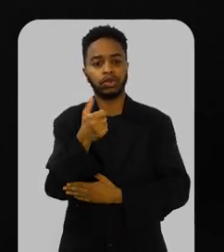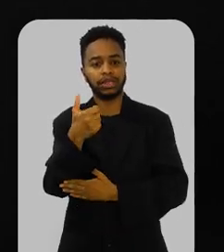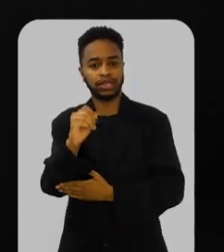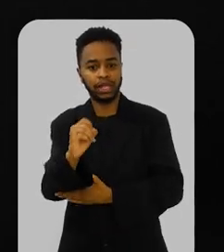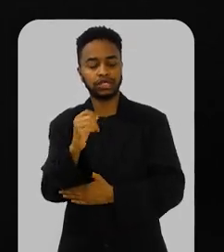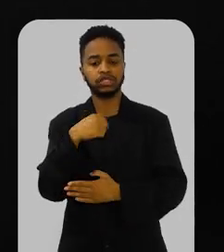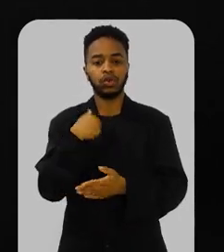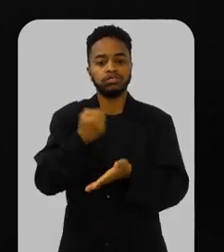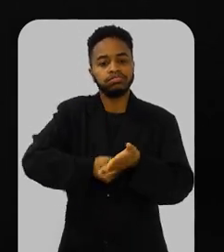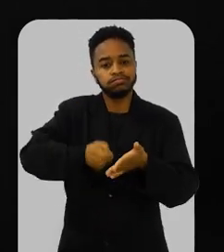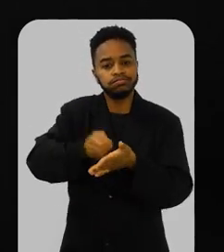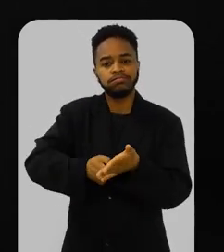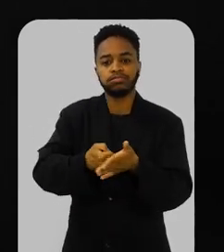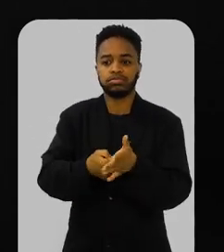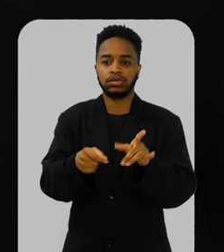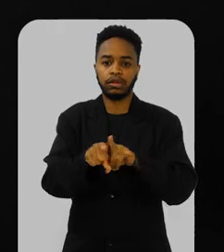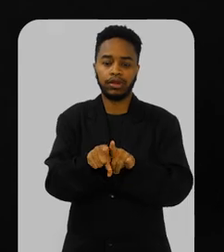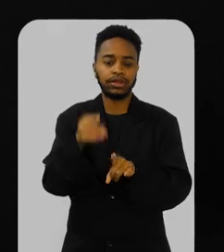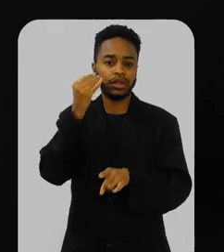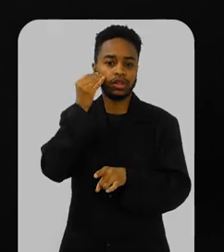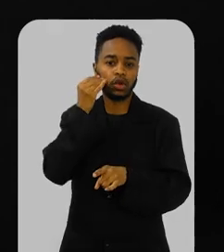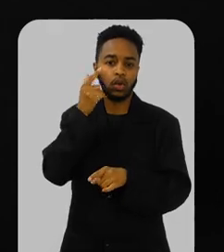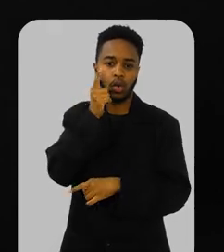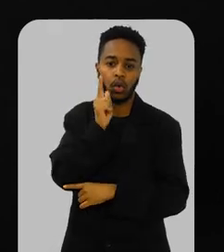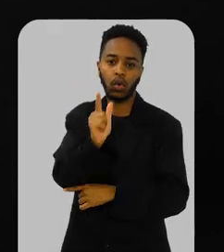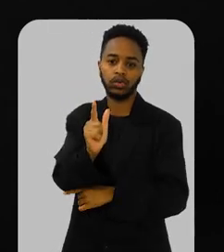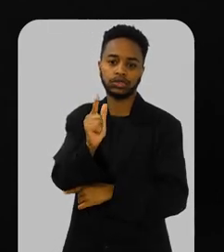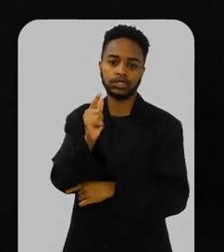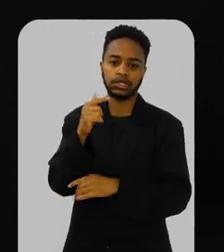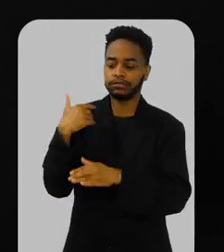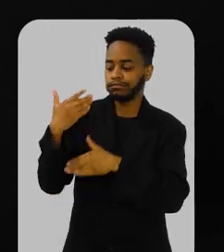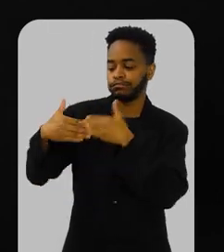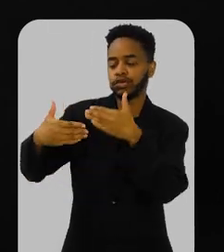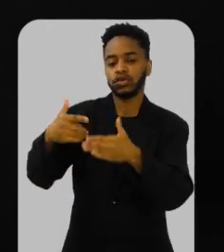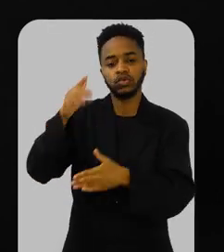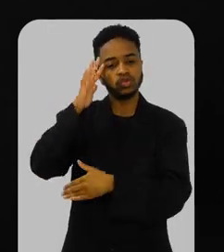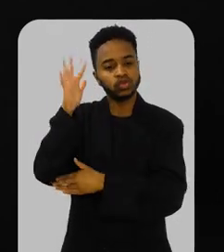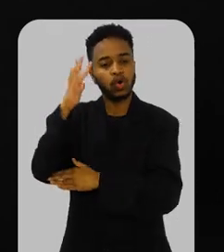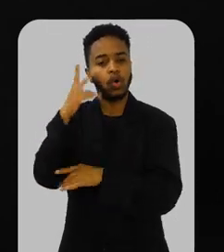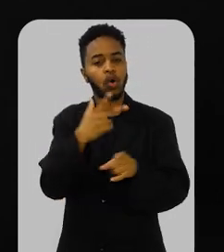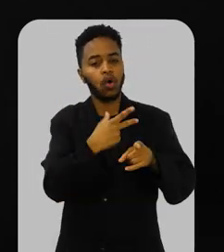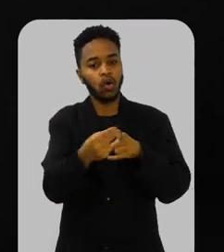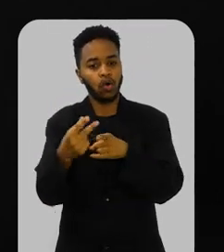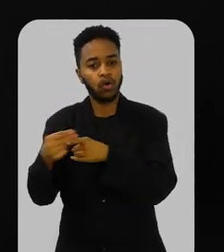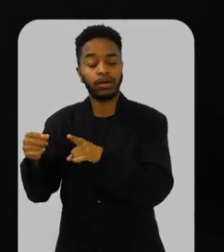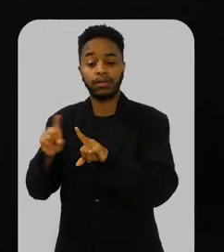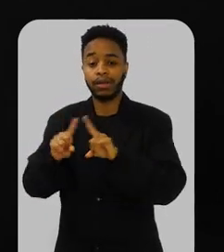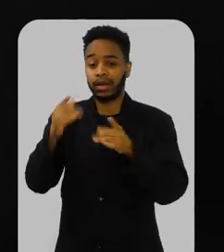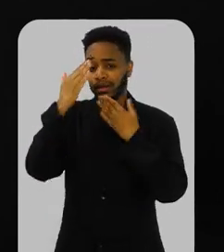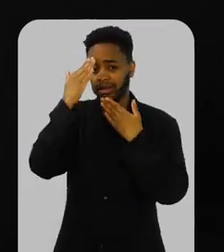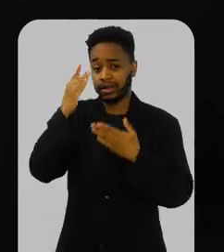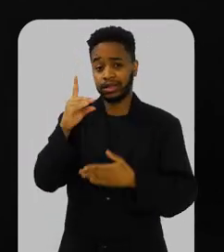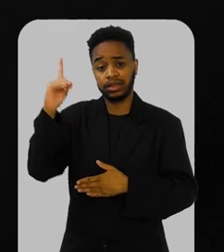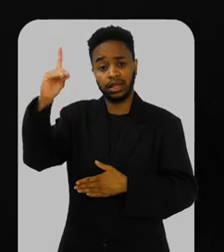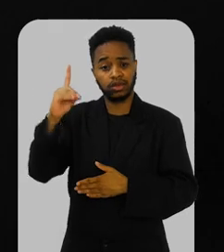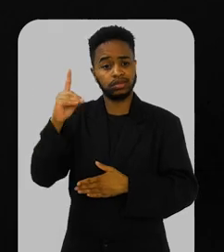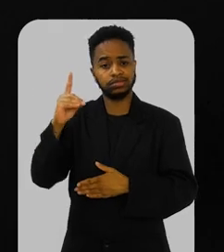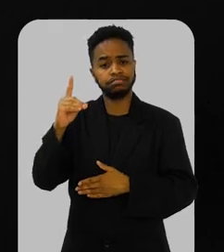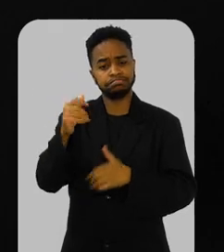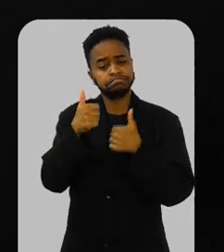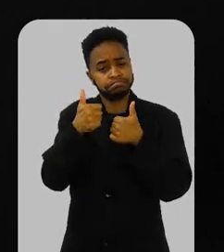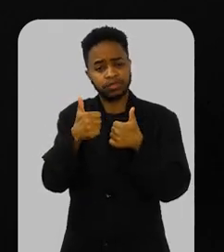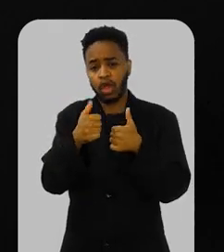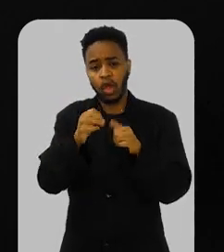Desde 2010 eu estou nessa luta como enredista para chegar a alcançar maiores sonhos, né, maiores conquistas, e graças a Deus até